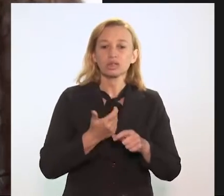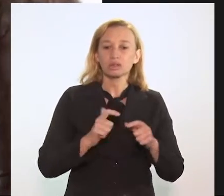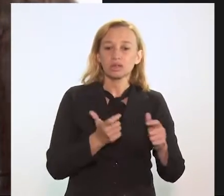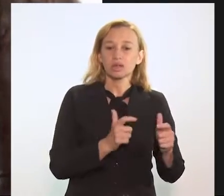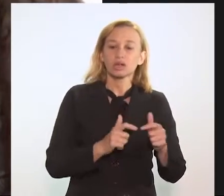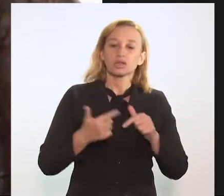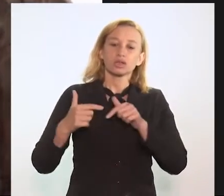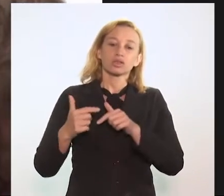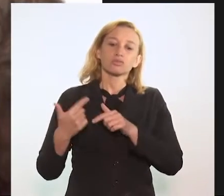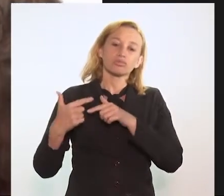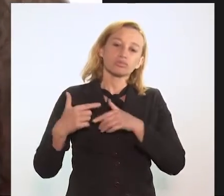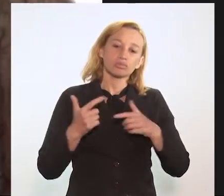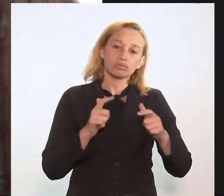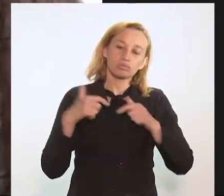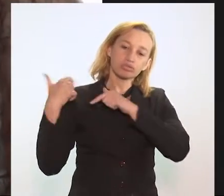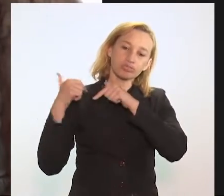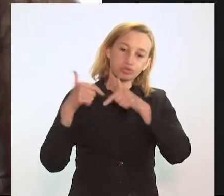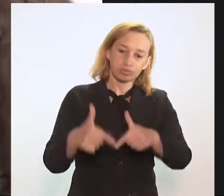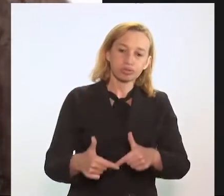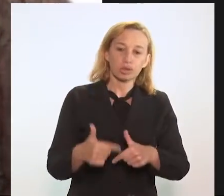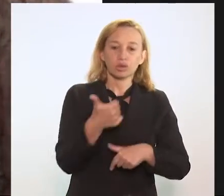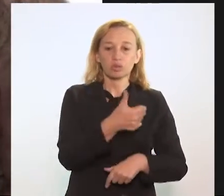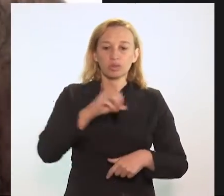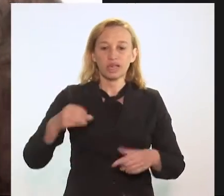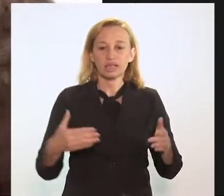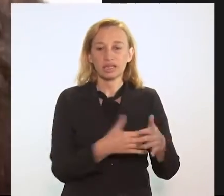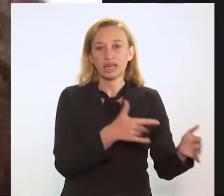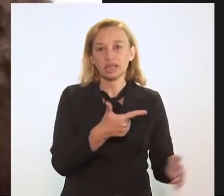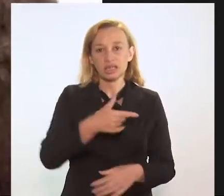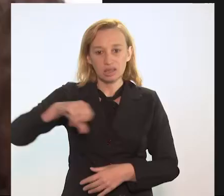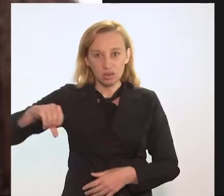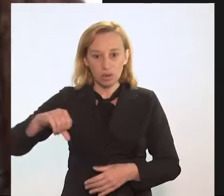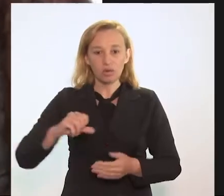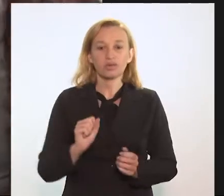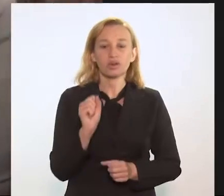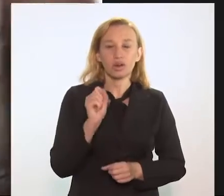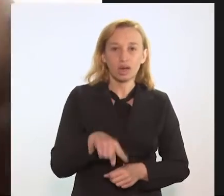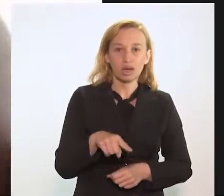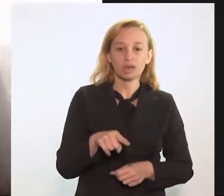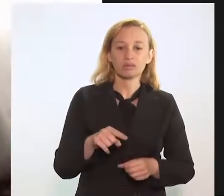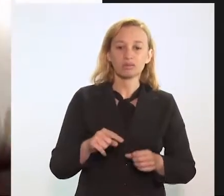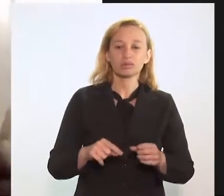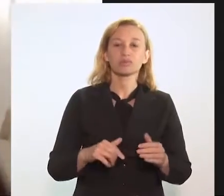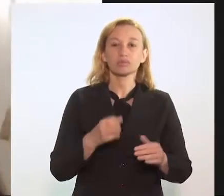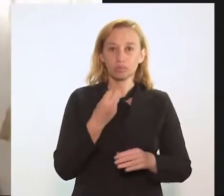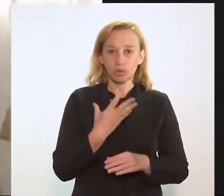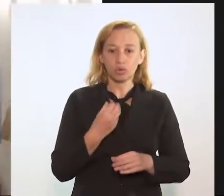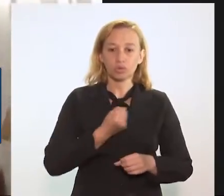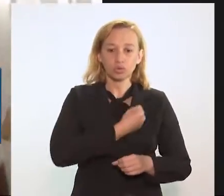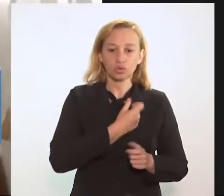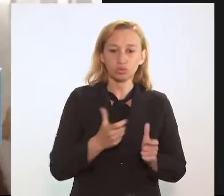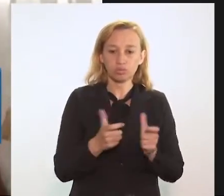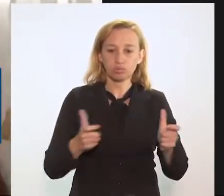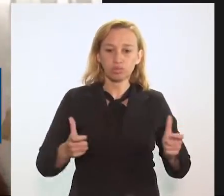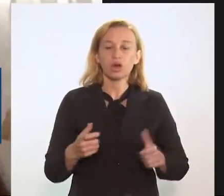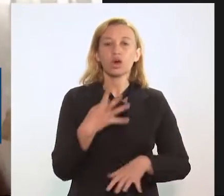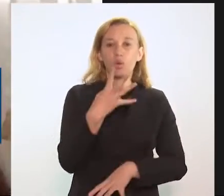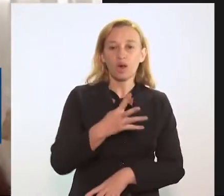trajetória de 2010 até 2019, né, o crescimento é significativo. Você avança aí